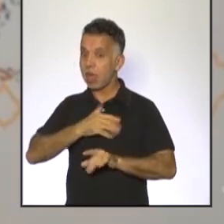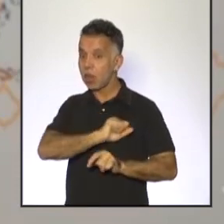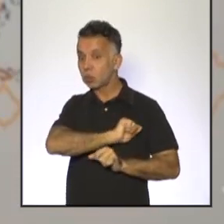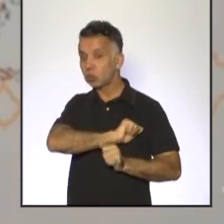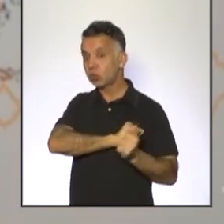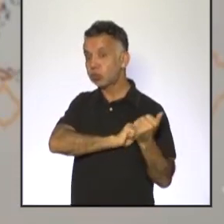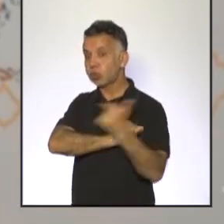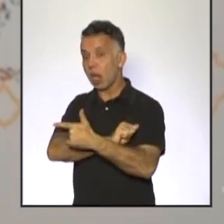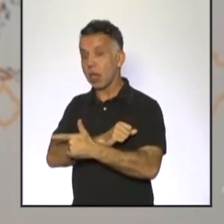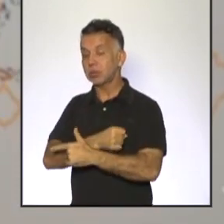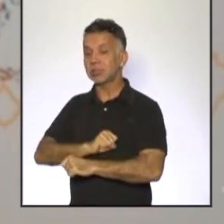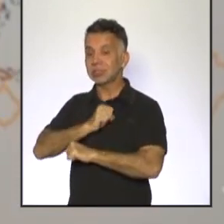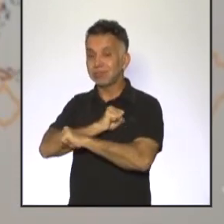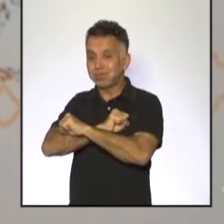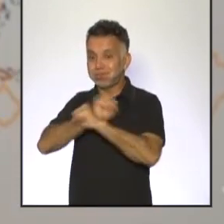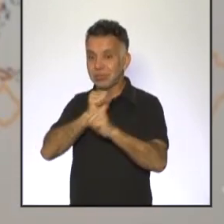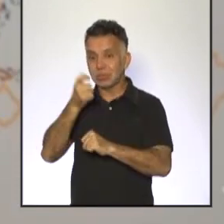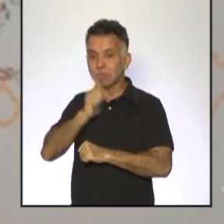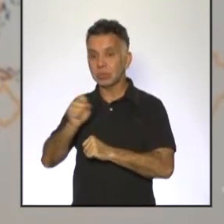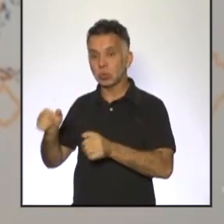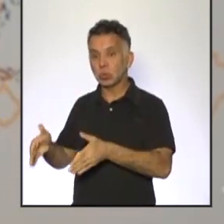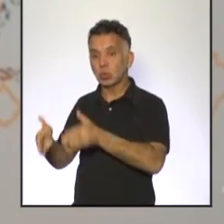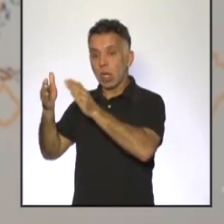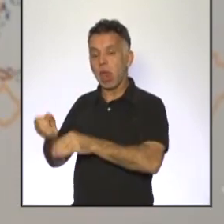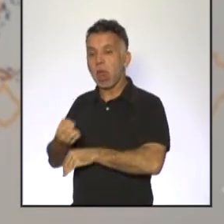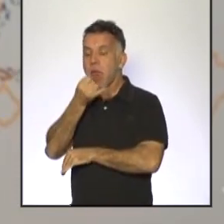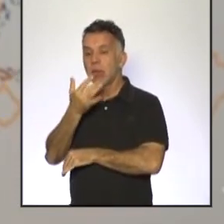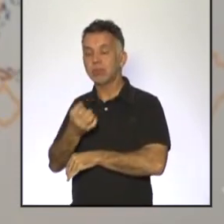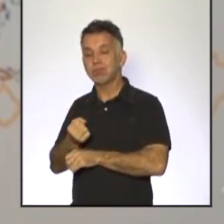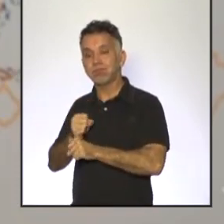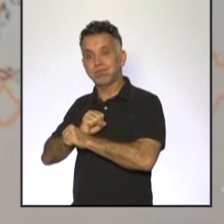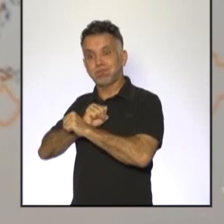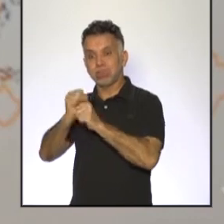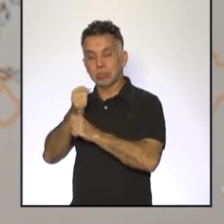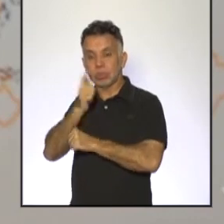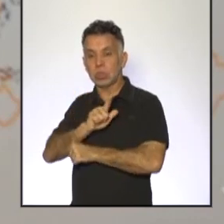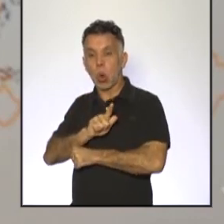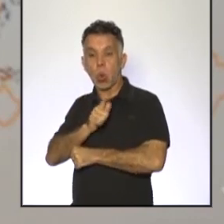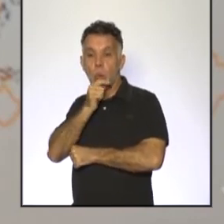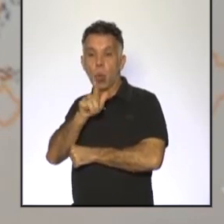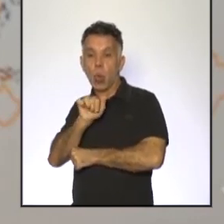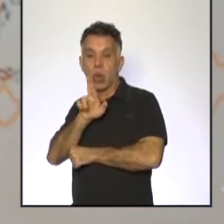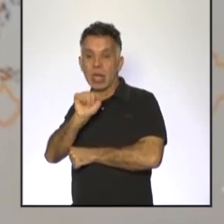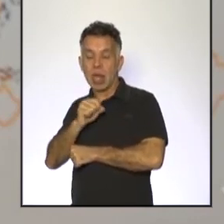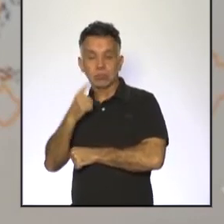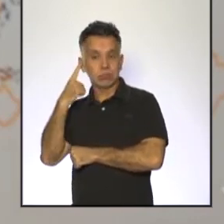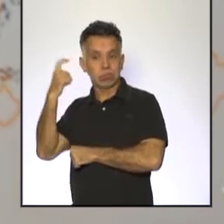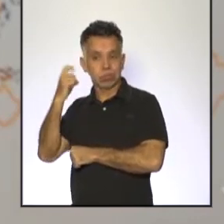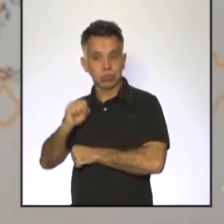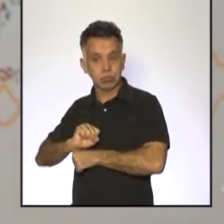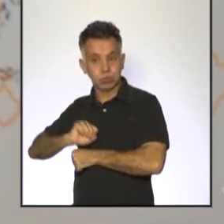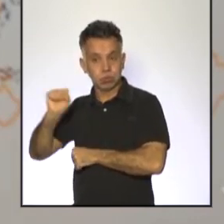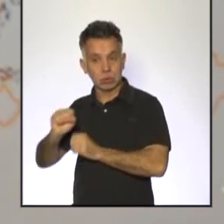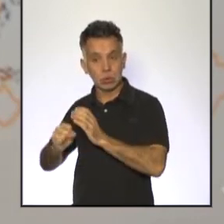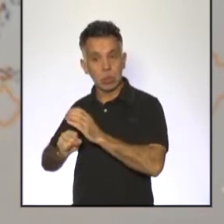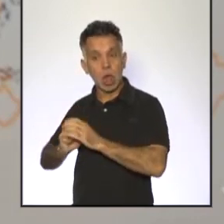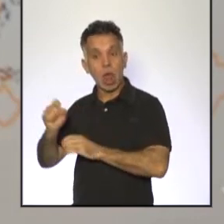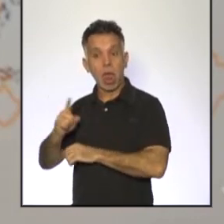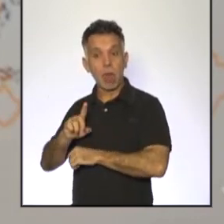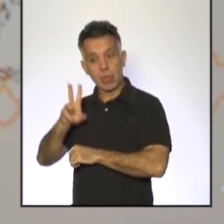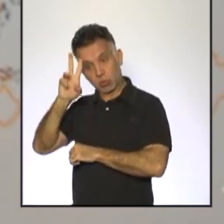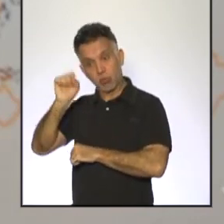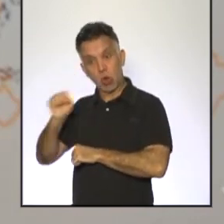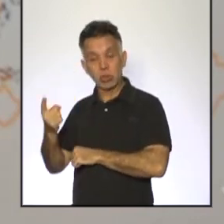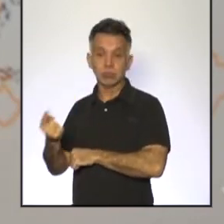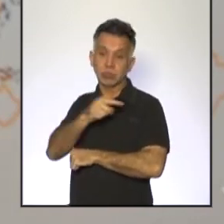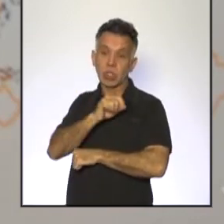de explosividade de vulcões, o VEI, que é o grau, o índice de explosividade dos vulcões. Esse